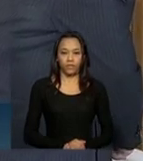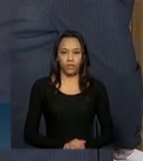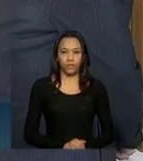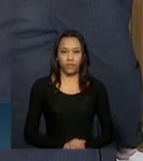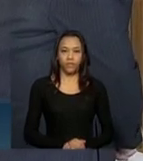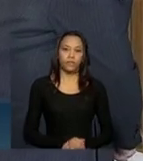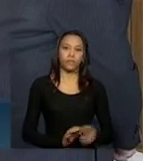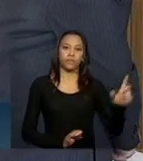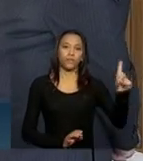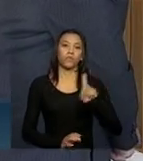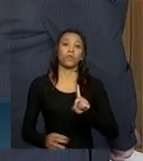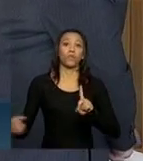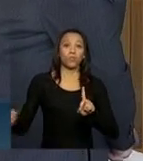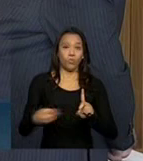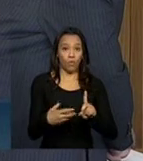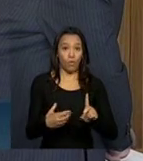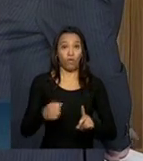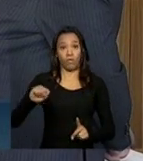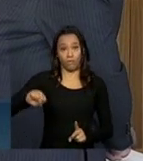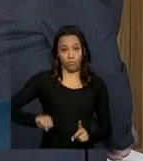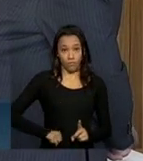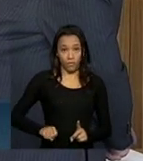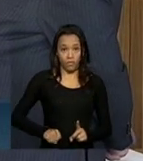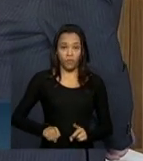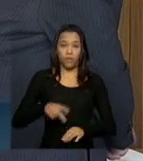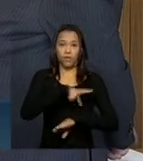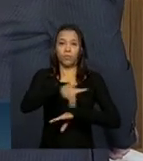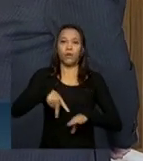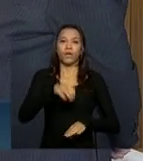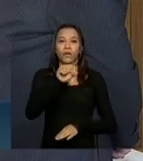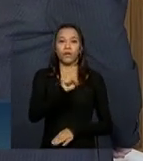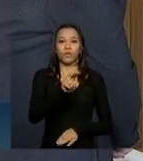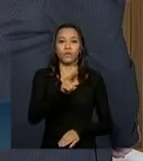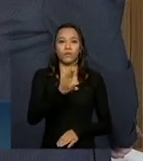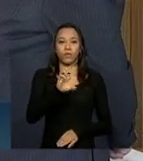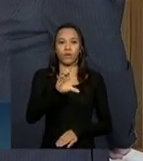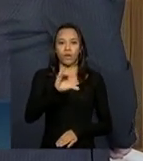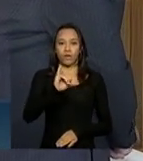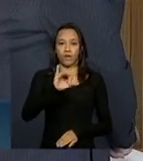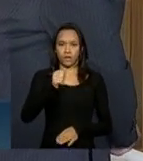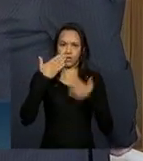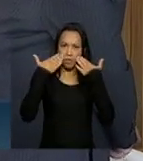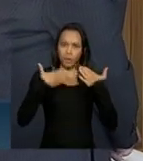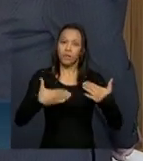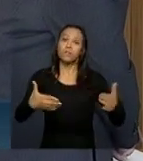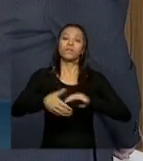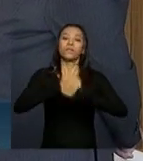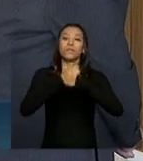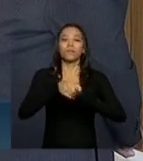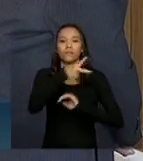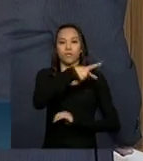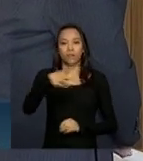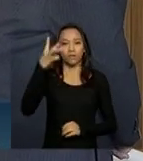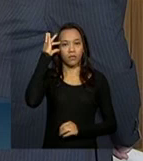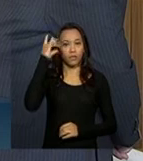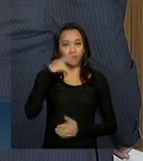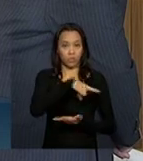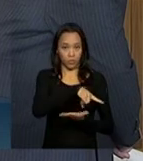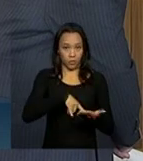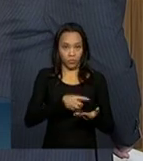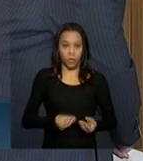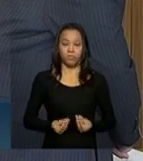O novo embaixador da Suécia se apresenta neste momento, a presidenta Dilma Rousseff, entrega sua credencial